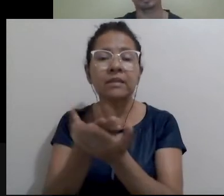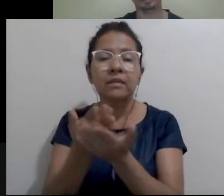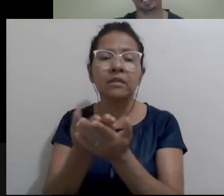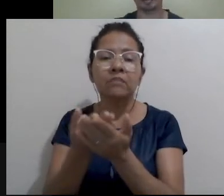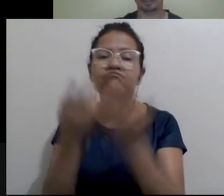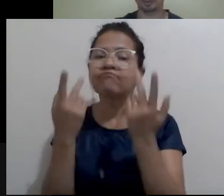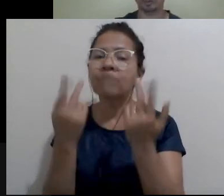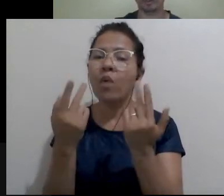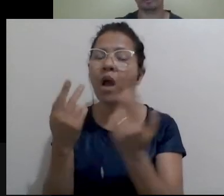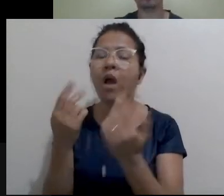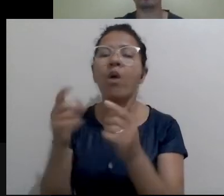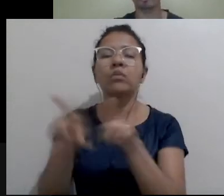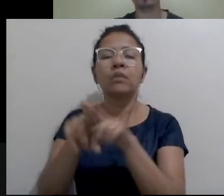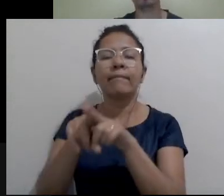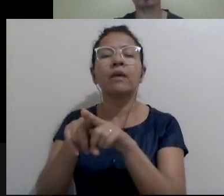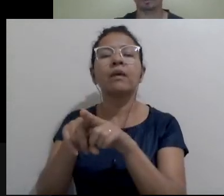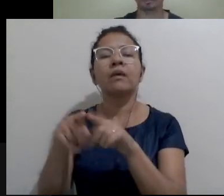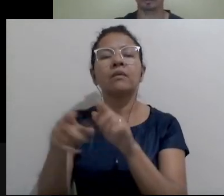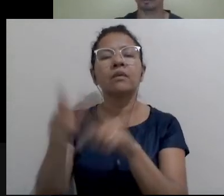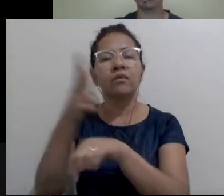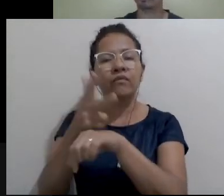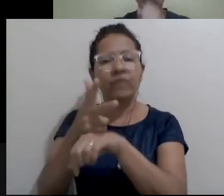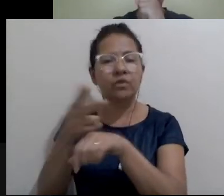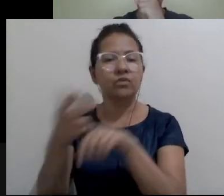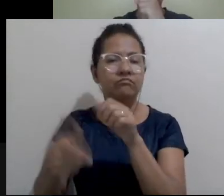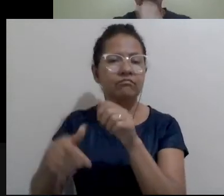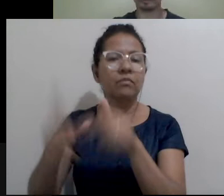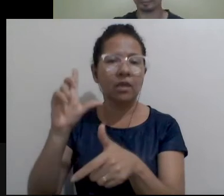do hexamino cobalto 3.